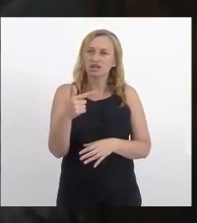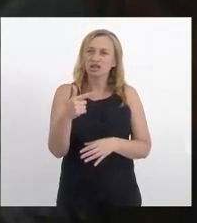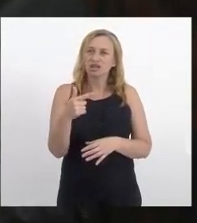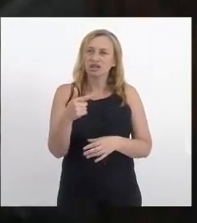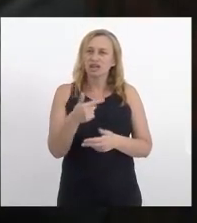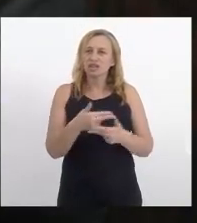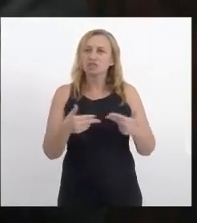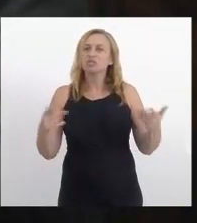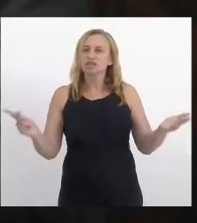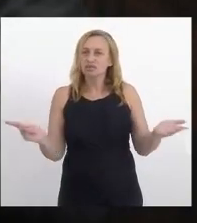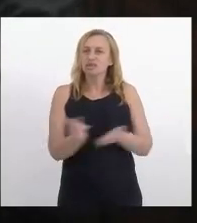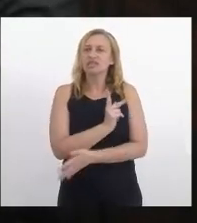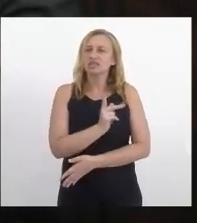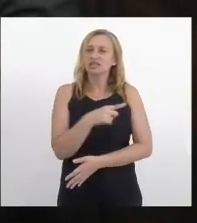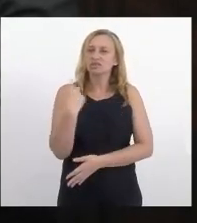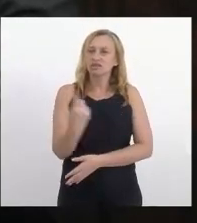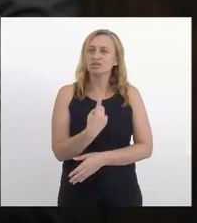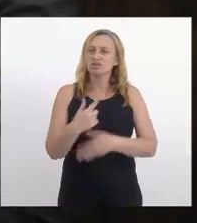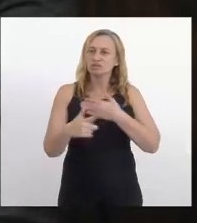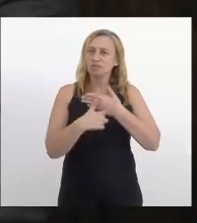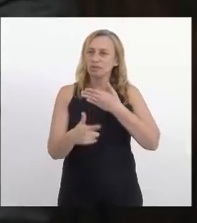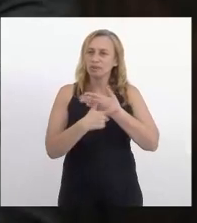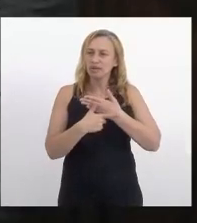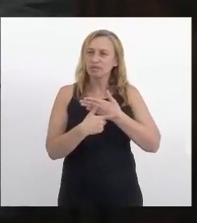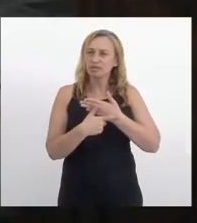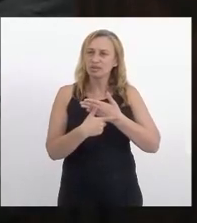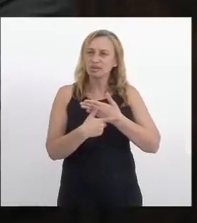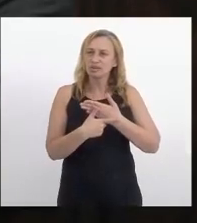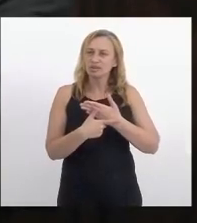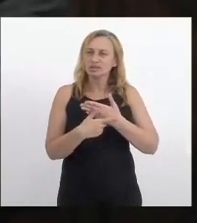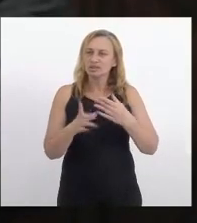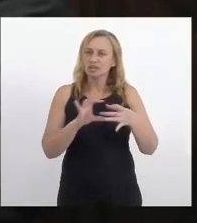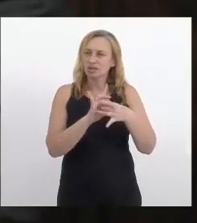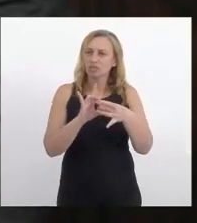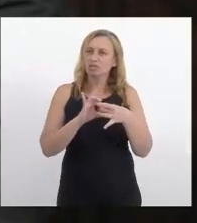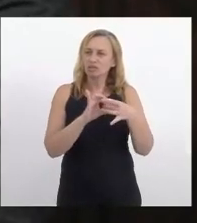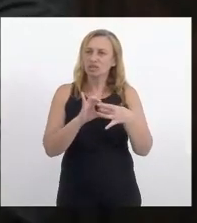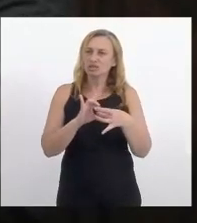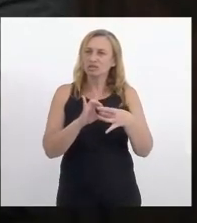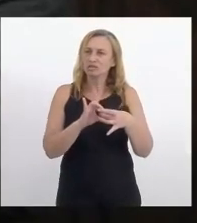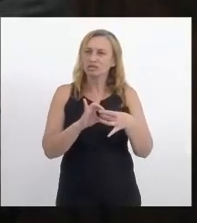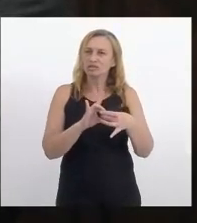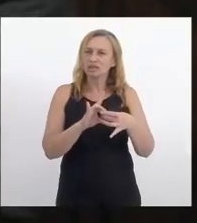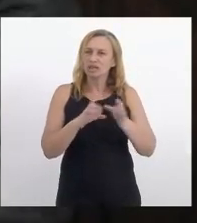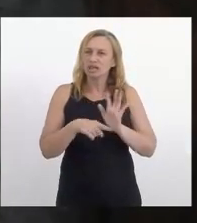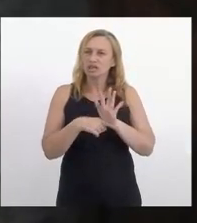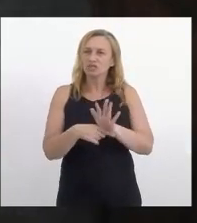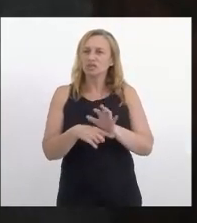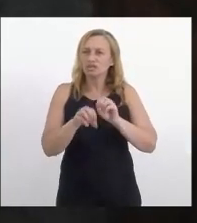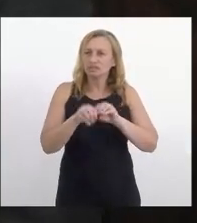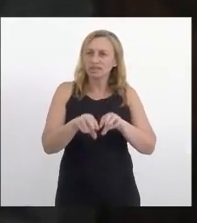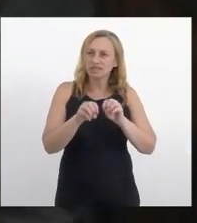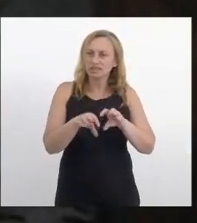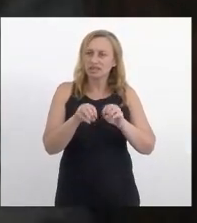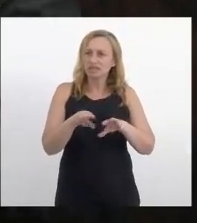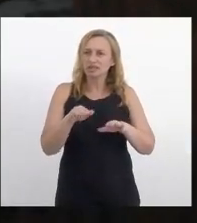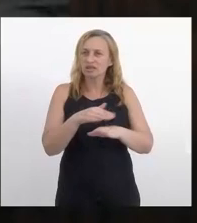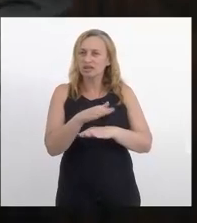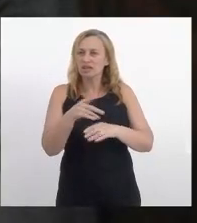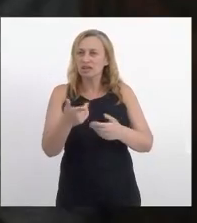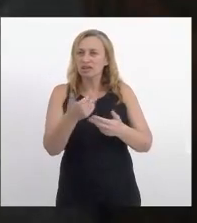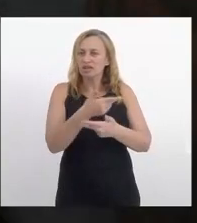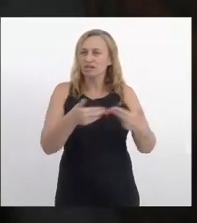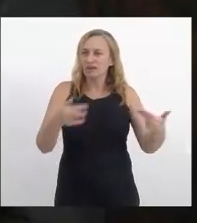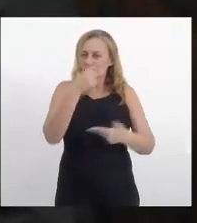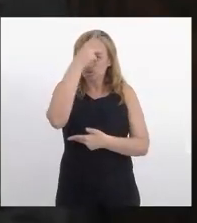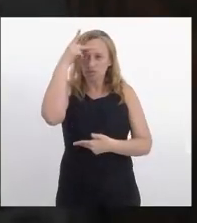brotando. Porque eles estão fazendo papel, eles estão adubando a terra, colocando uma semente, as primeiras flores estão nascendo. E que nas